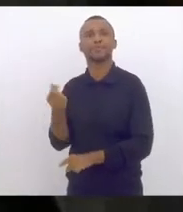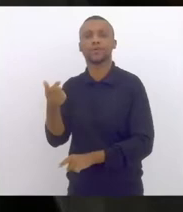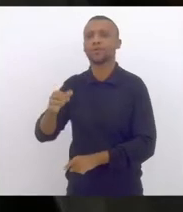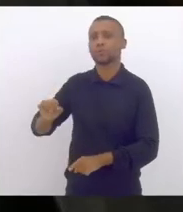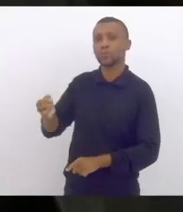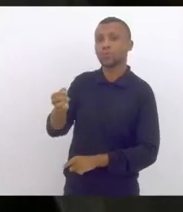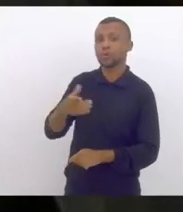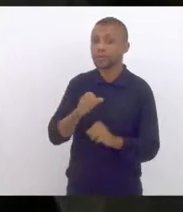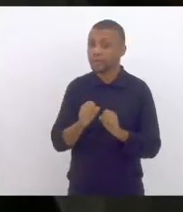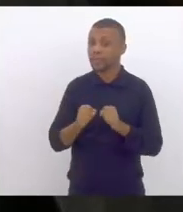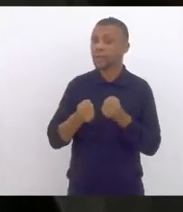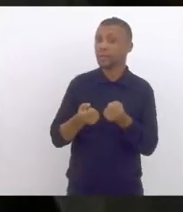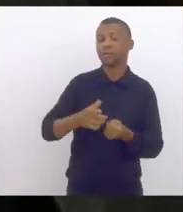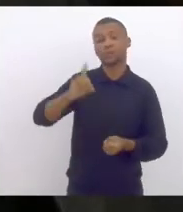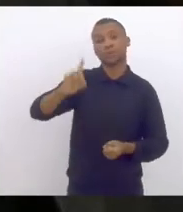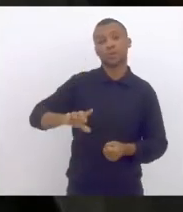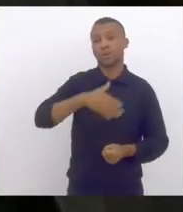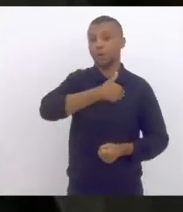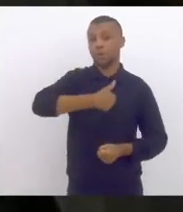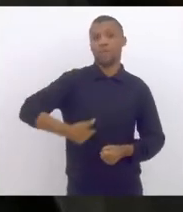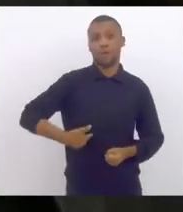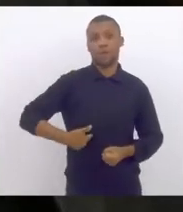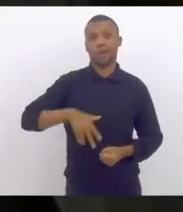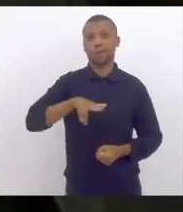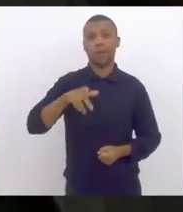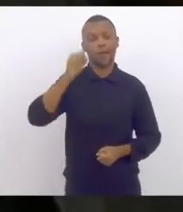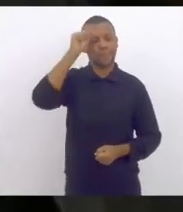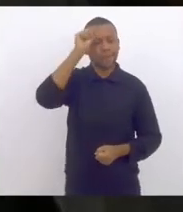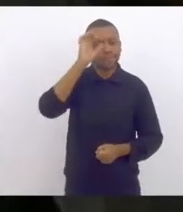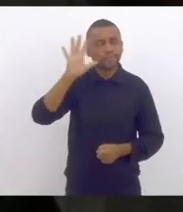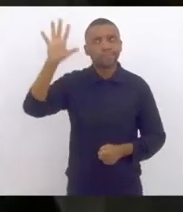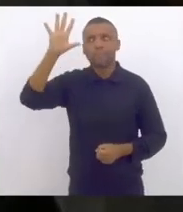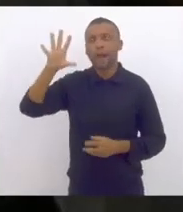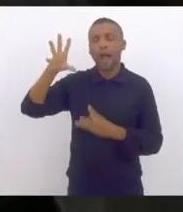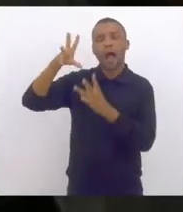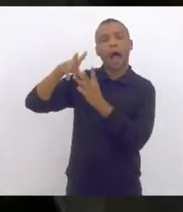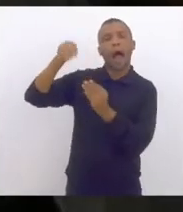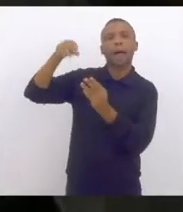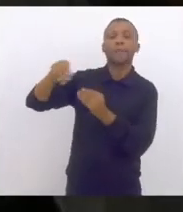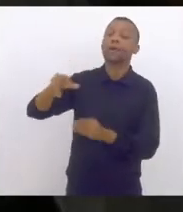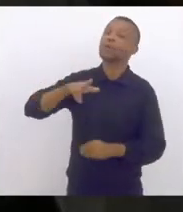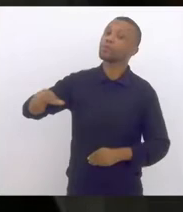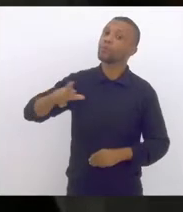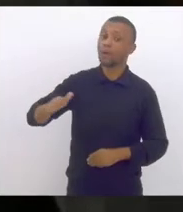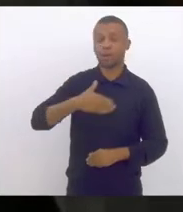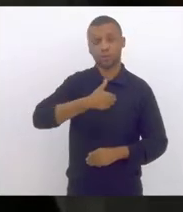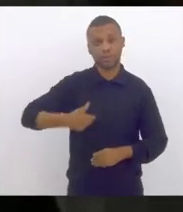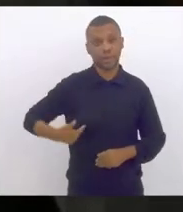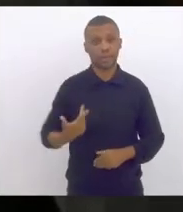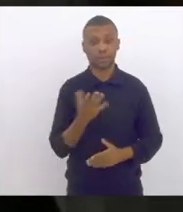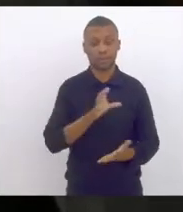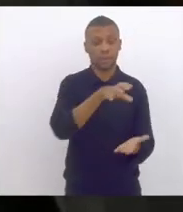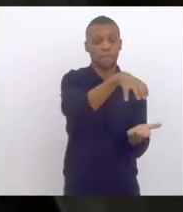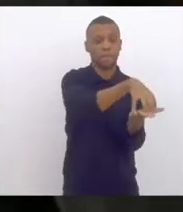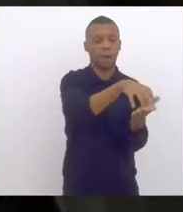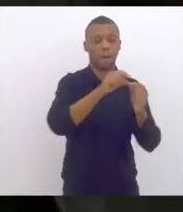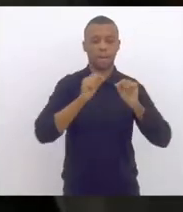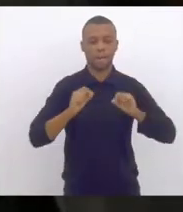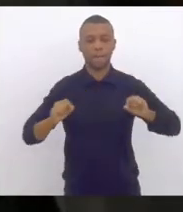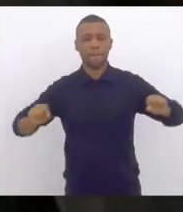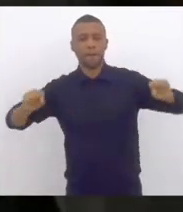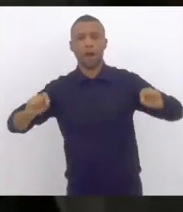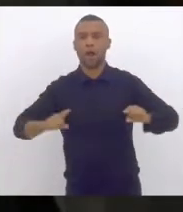direitos é o Estado. E o Estado não é uma abstração. O Estado são os seus órgãos, as suas políticas, os seus servidores e